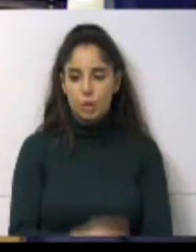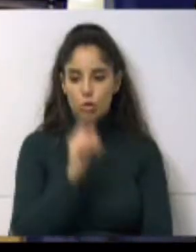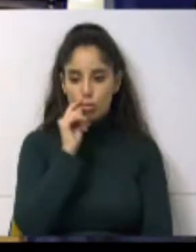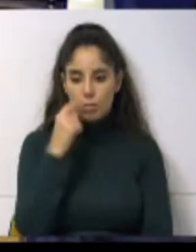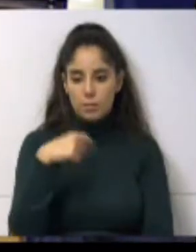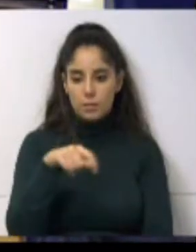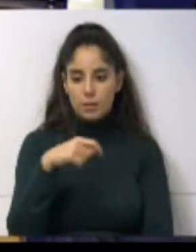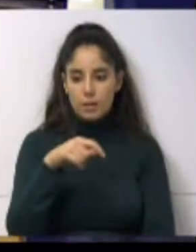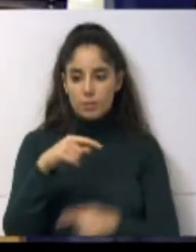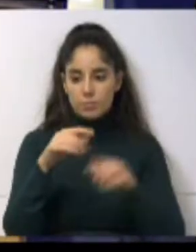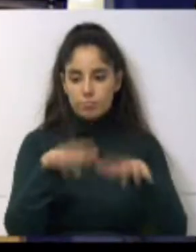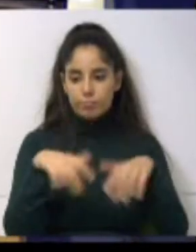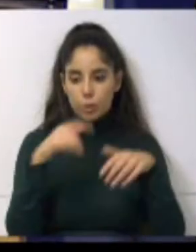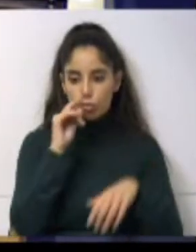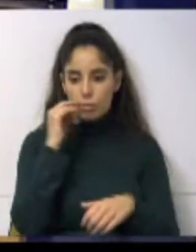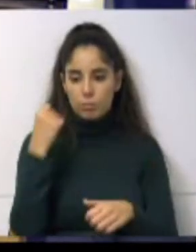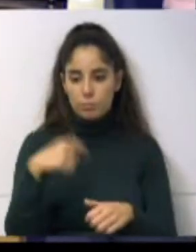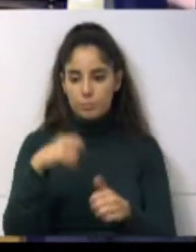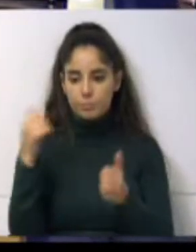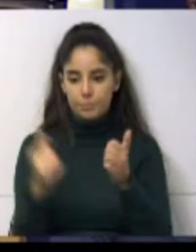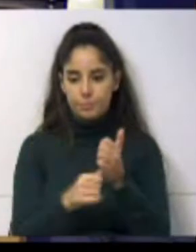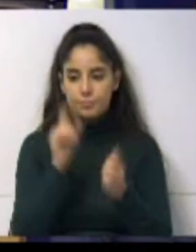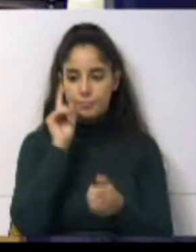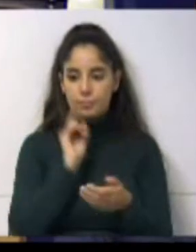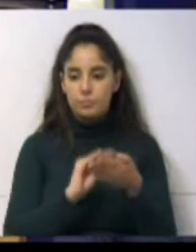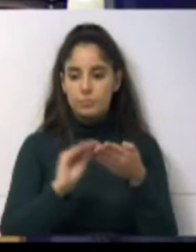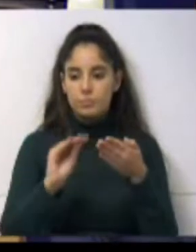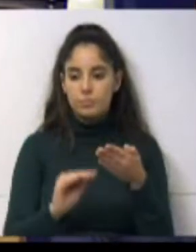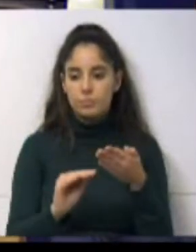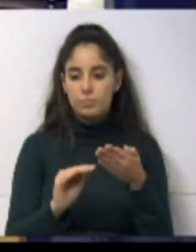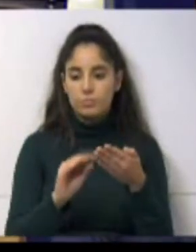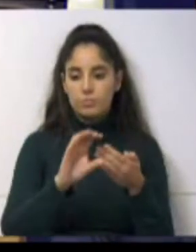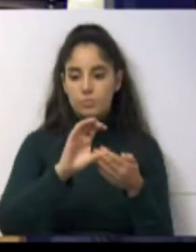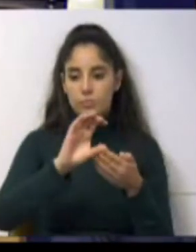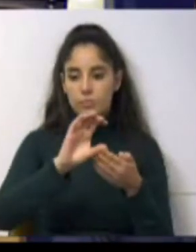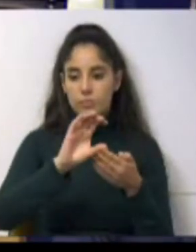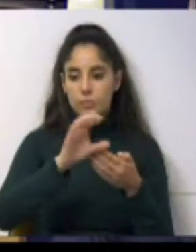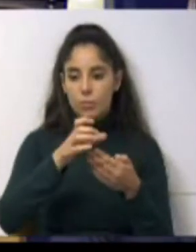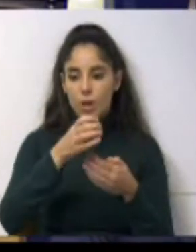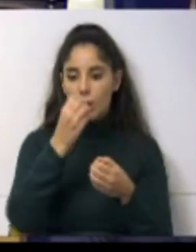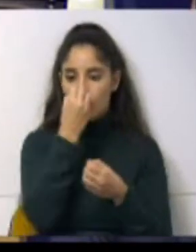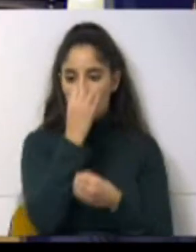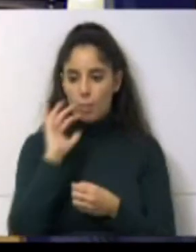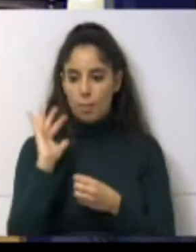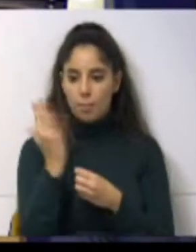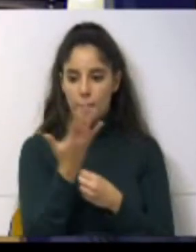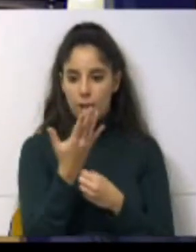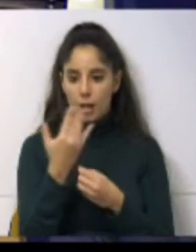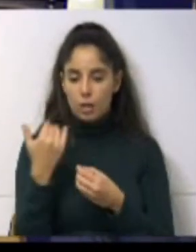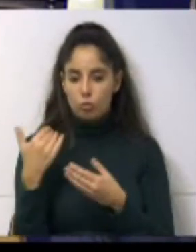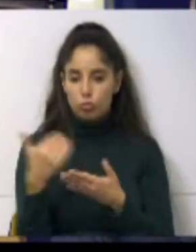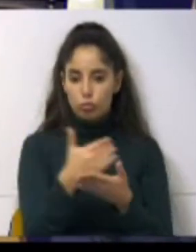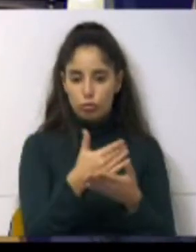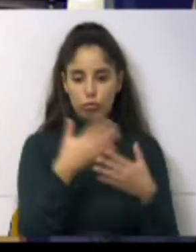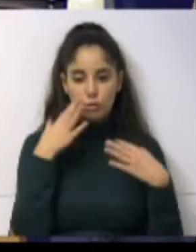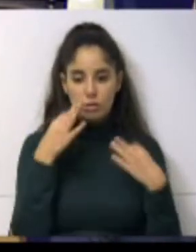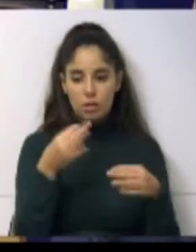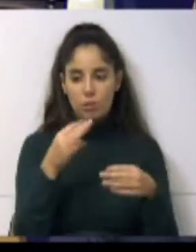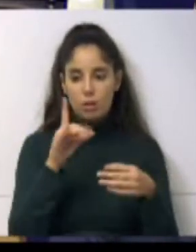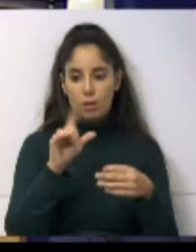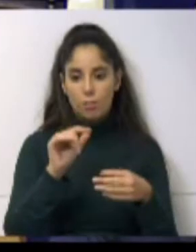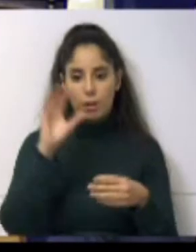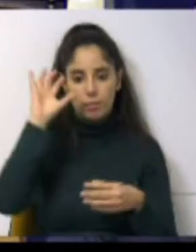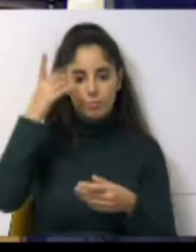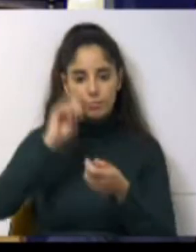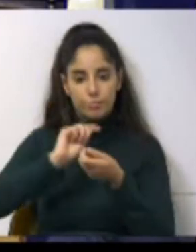Sr. Presidente da Comissão, Sr. Vice-Presidente, Sra. Secretária Regional do Ambiente, Recursos Naturais e Alterações